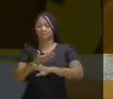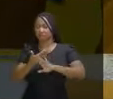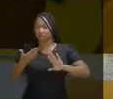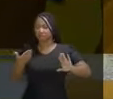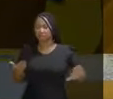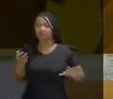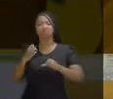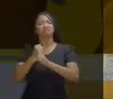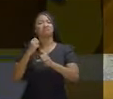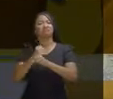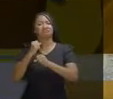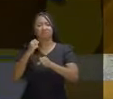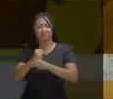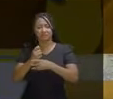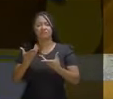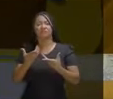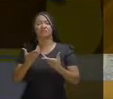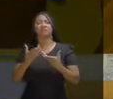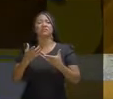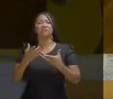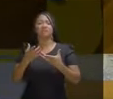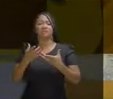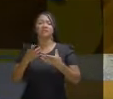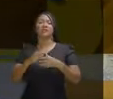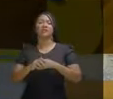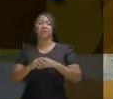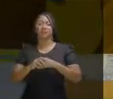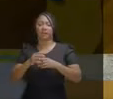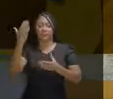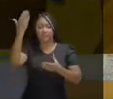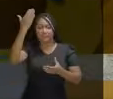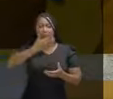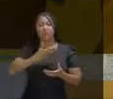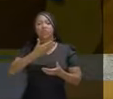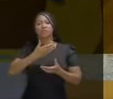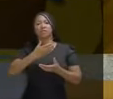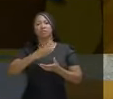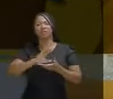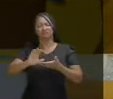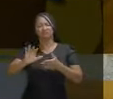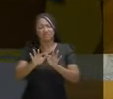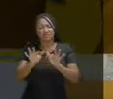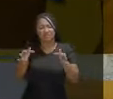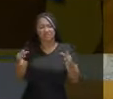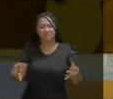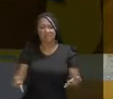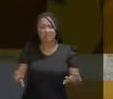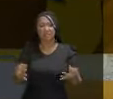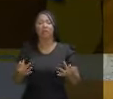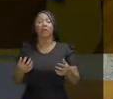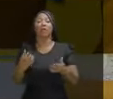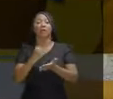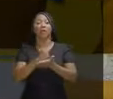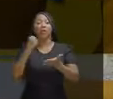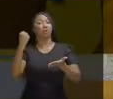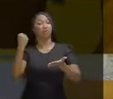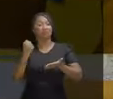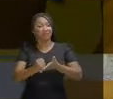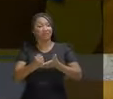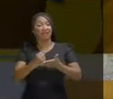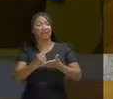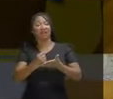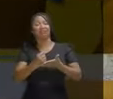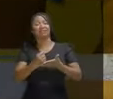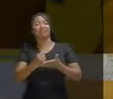afastada a conclusão de que a análise do processo de prestação de contas é apenas formal, ou de que contratos genéricos